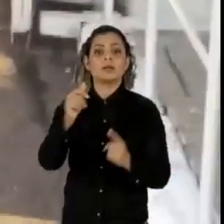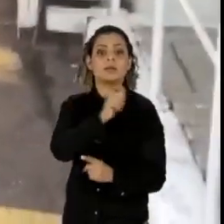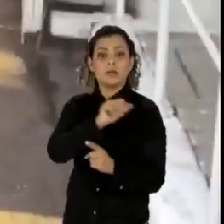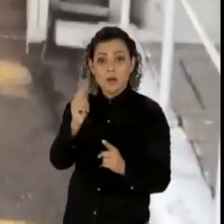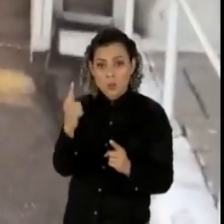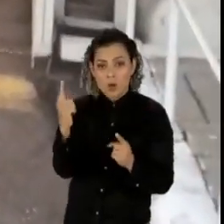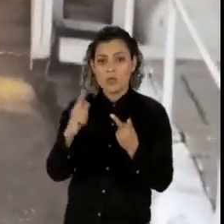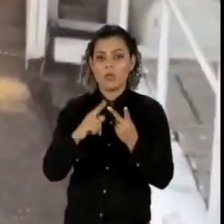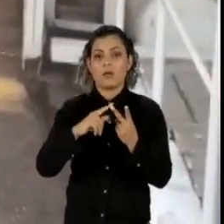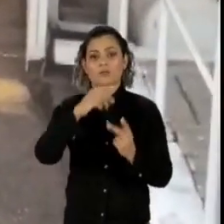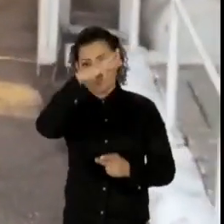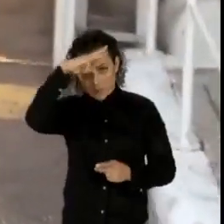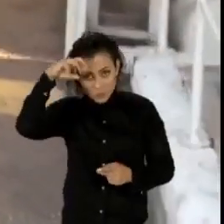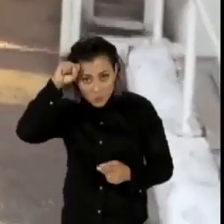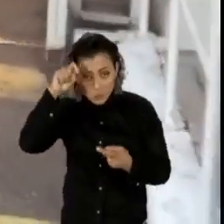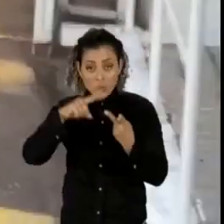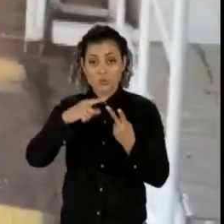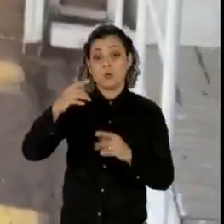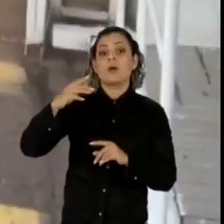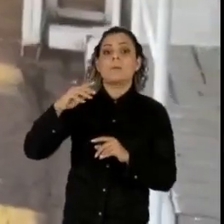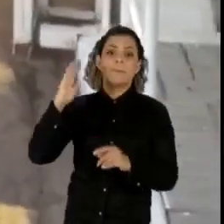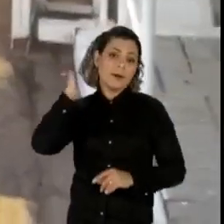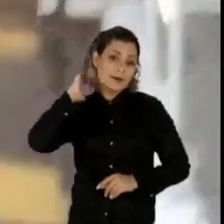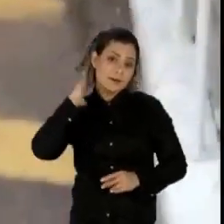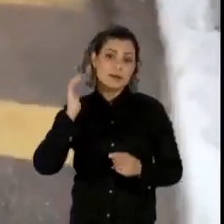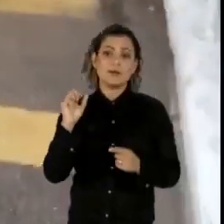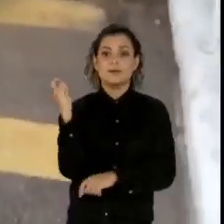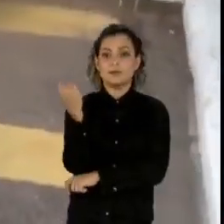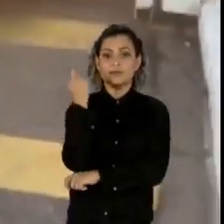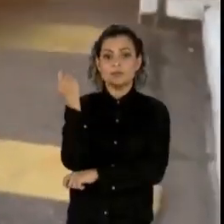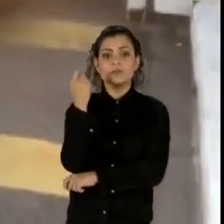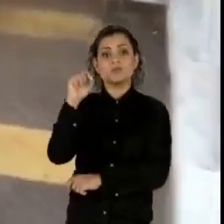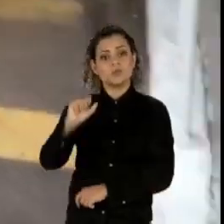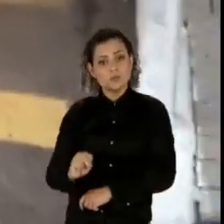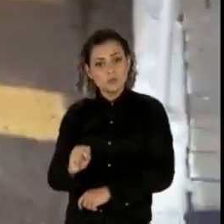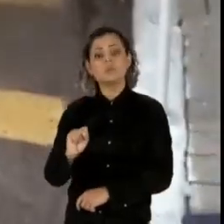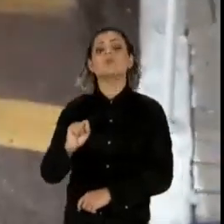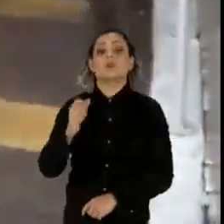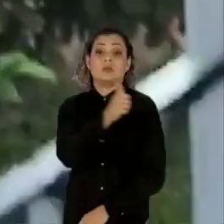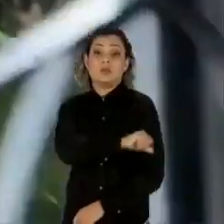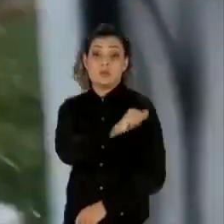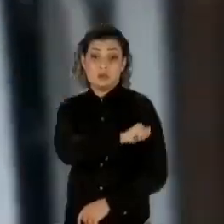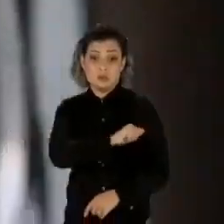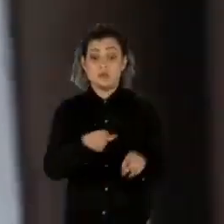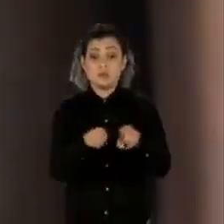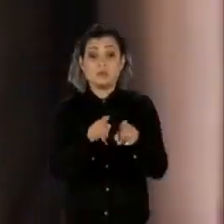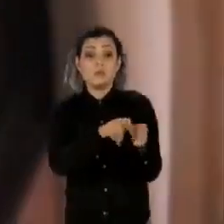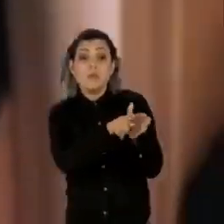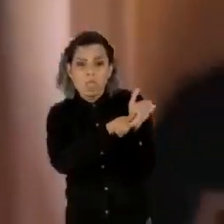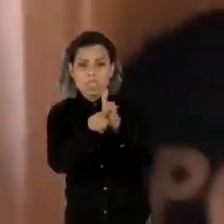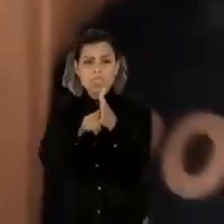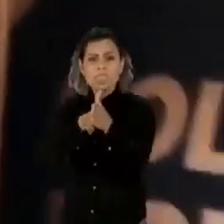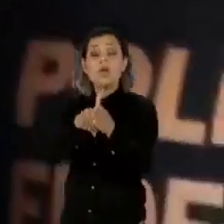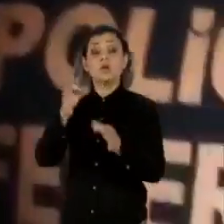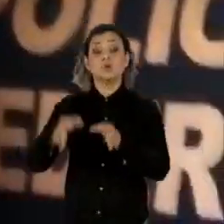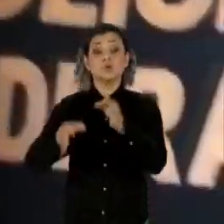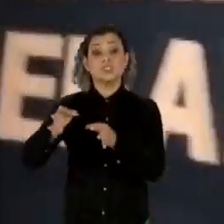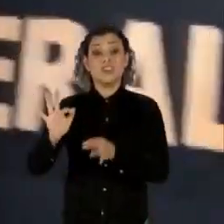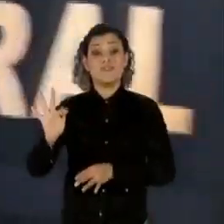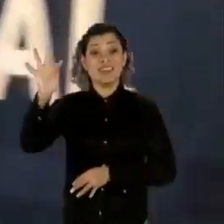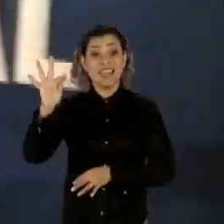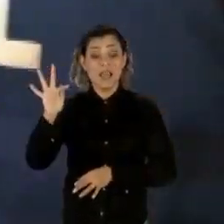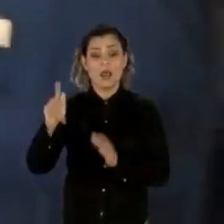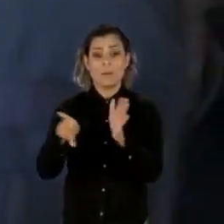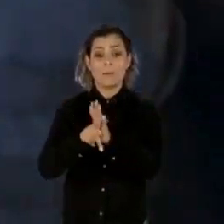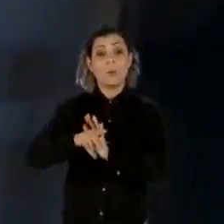mato grosso pará rio grande do sul minas gerais e rio de janeiro as ordens foram expedidas pela justiça federal de ponta